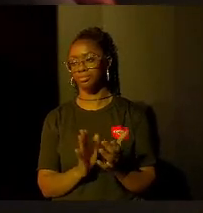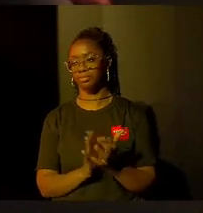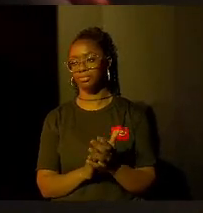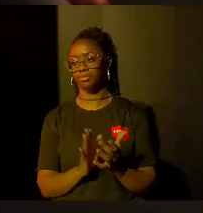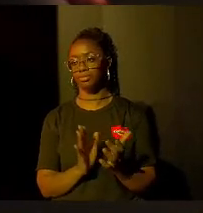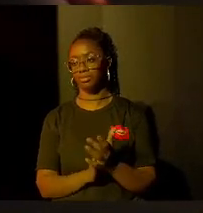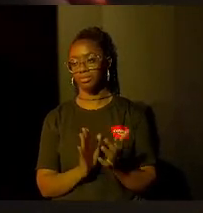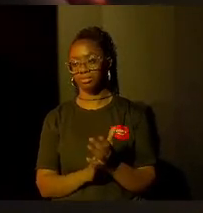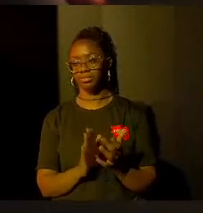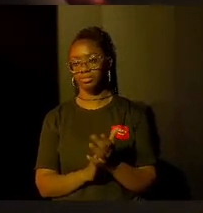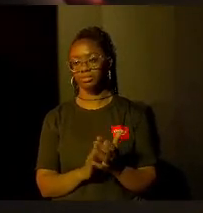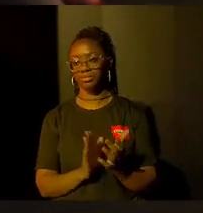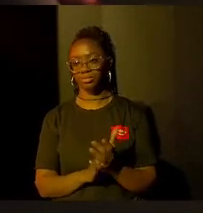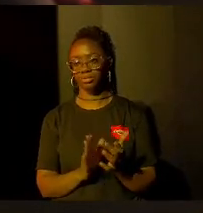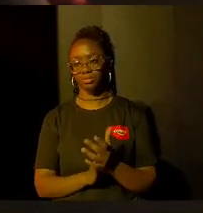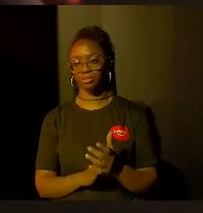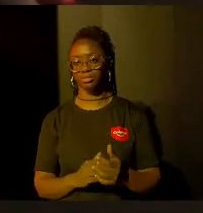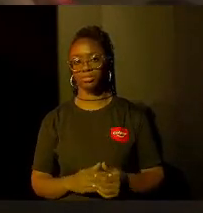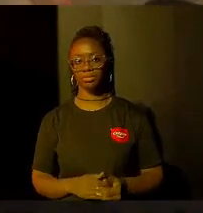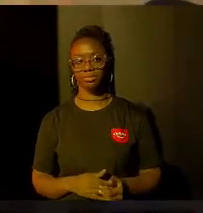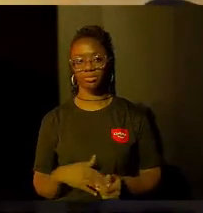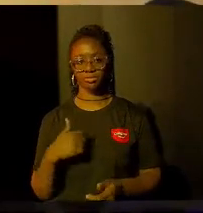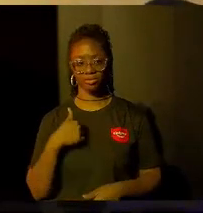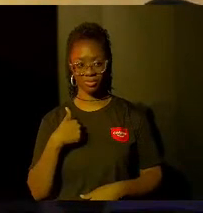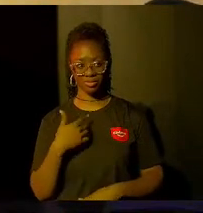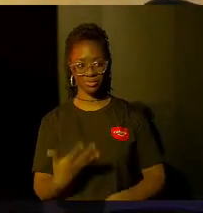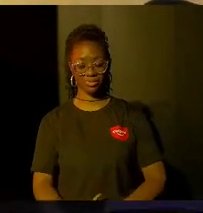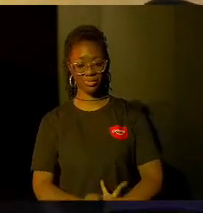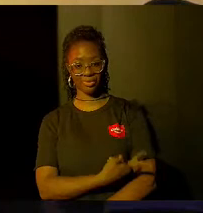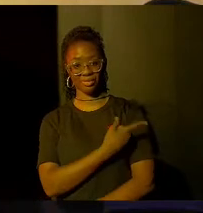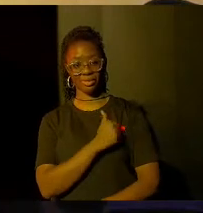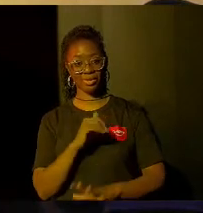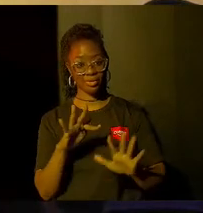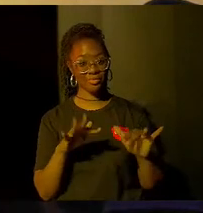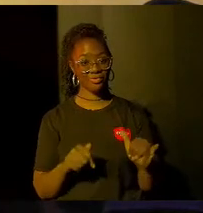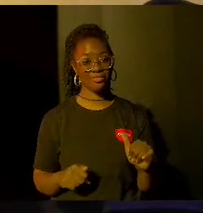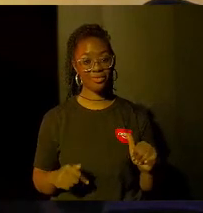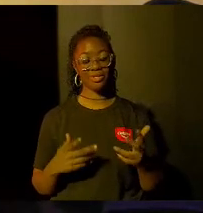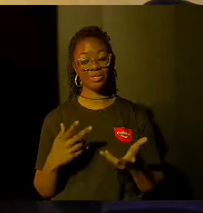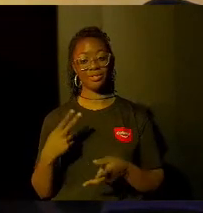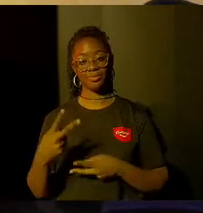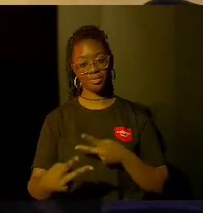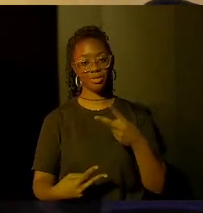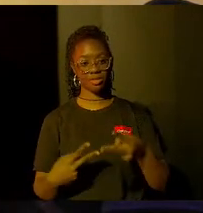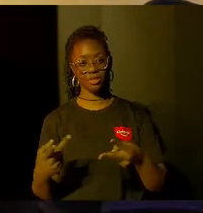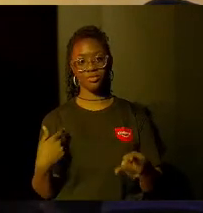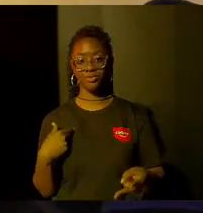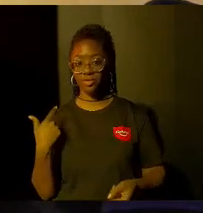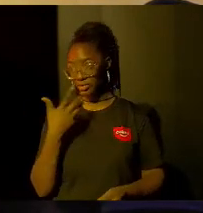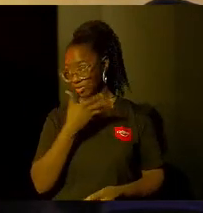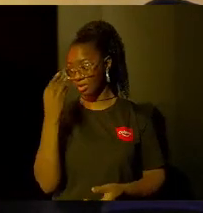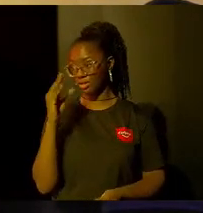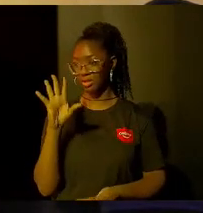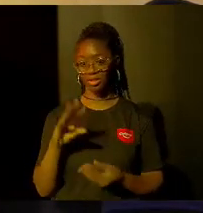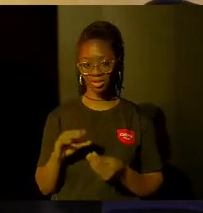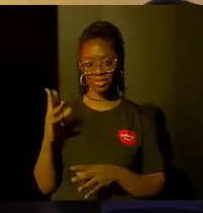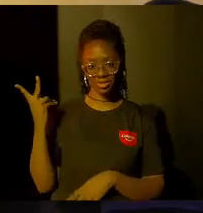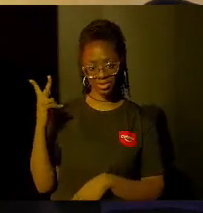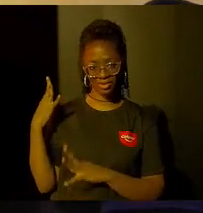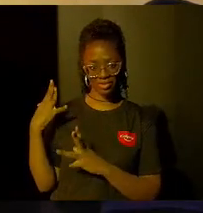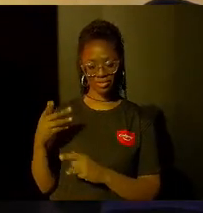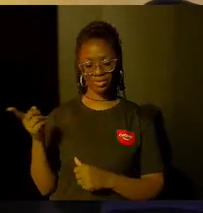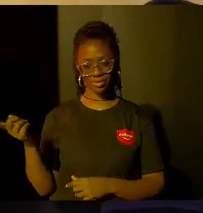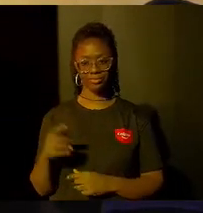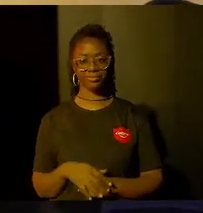E aí eu tô tão emocionada porque a gente está chegando no fim da Bienal que eu esqueci de ler a mini bug do nosso convidado Cleiton Nascimento